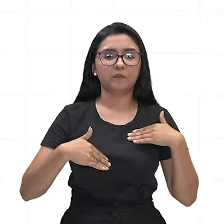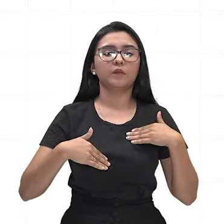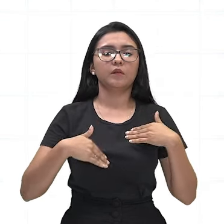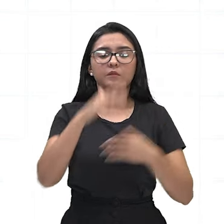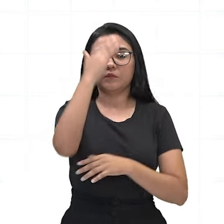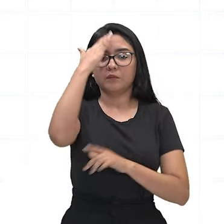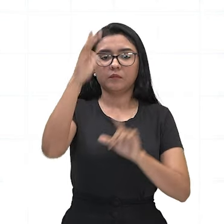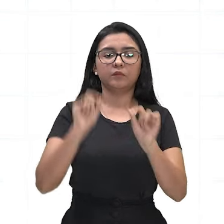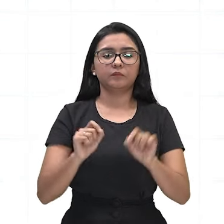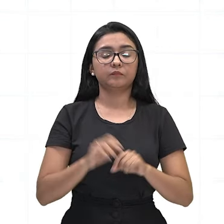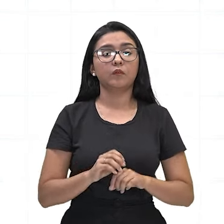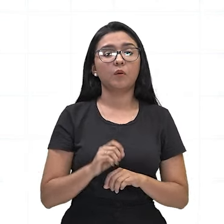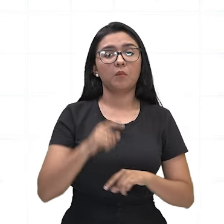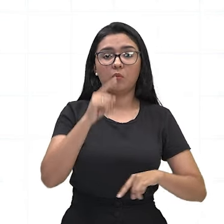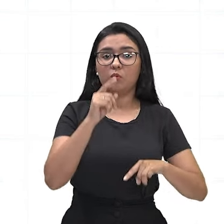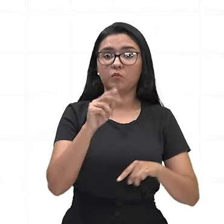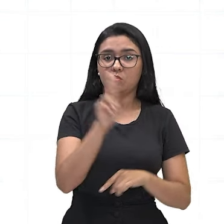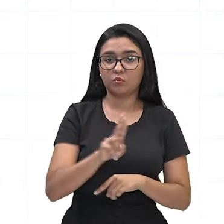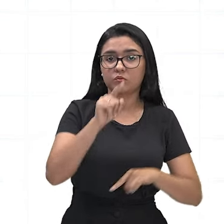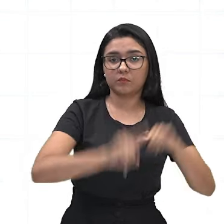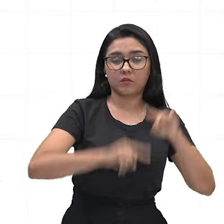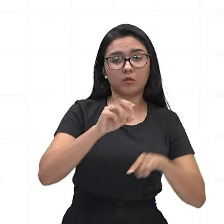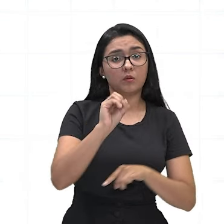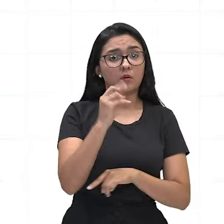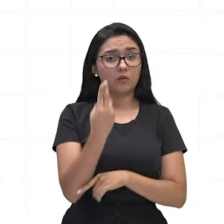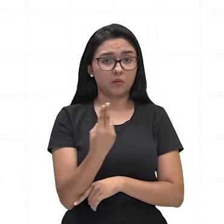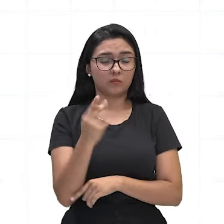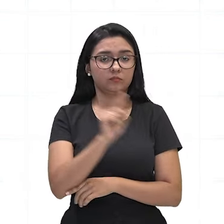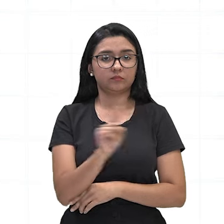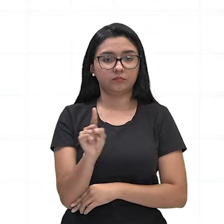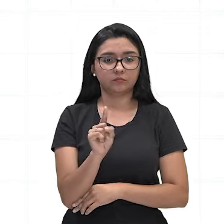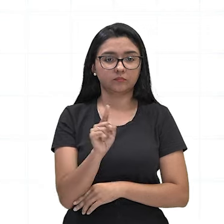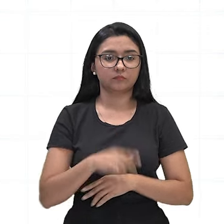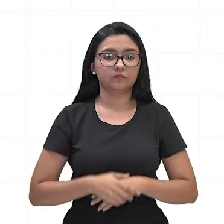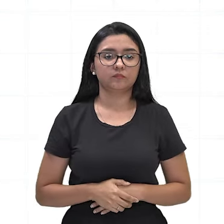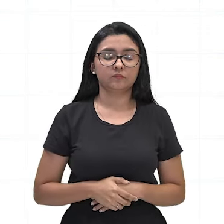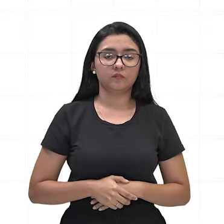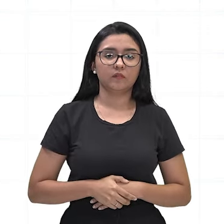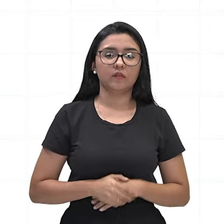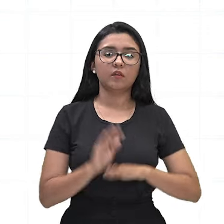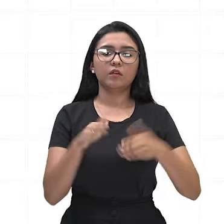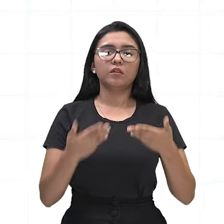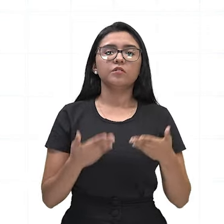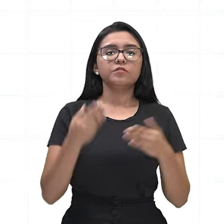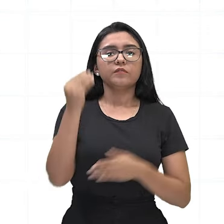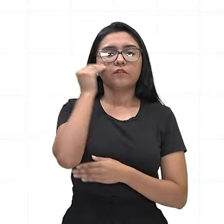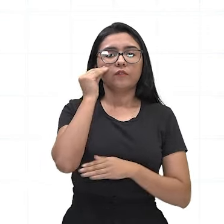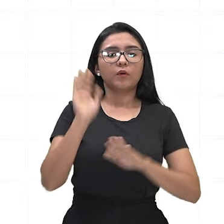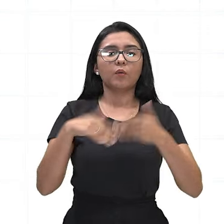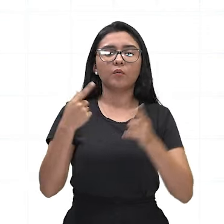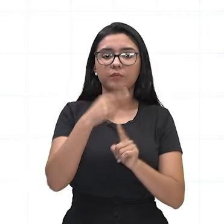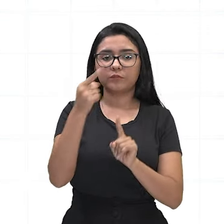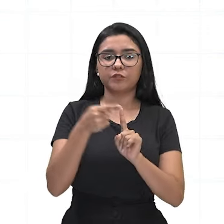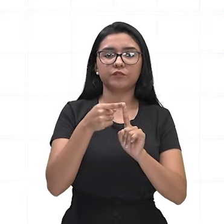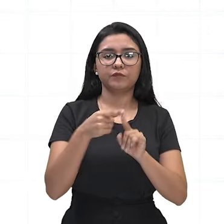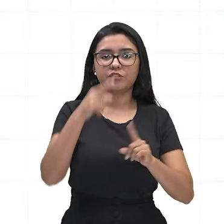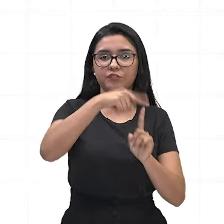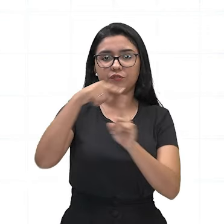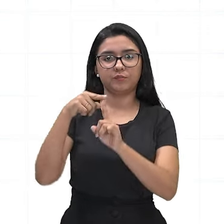com ou sem o uso de equipamentos E aí nós vamos ver qual é o objetivo dessa